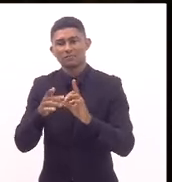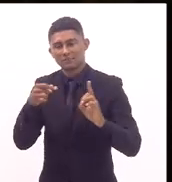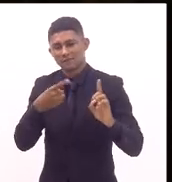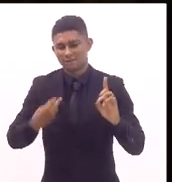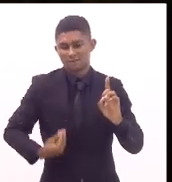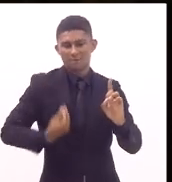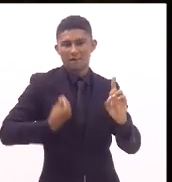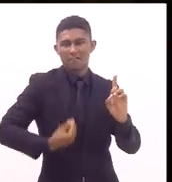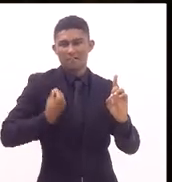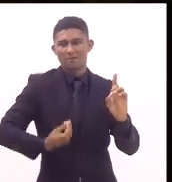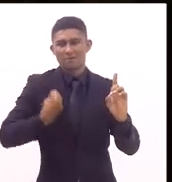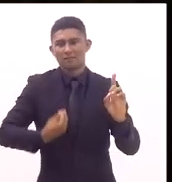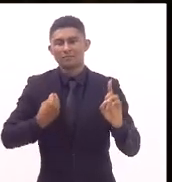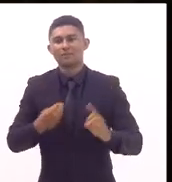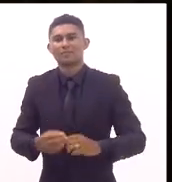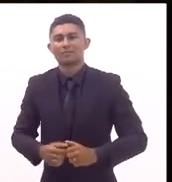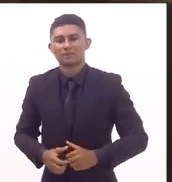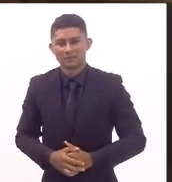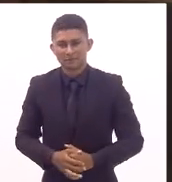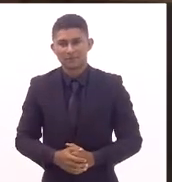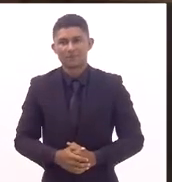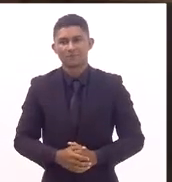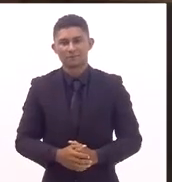poder tentar da Silva